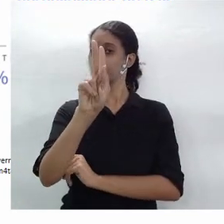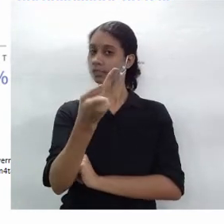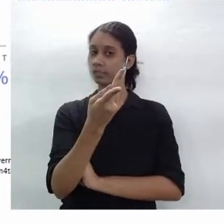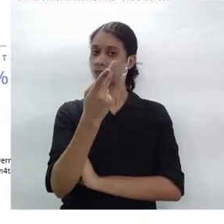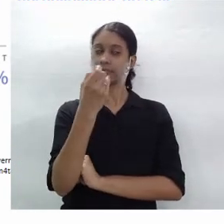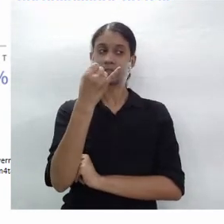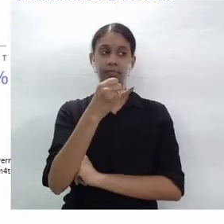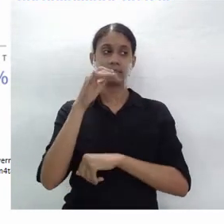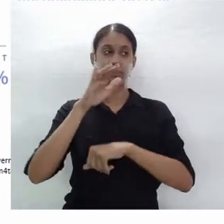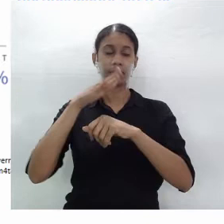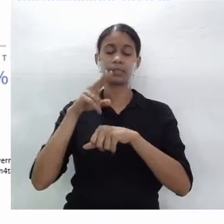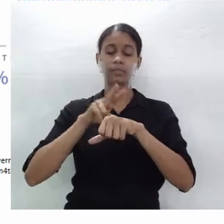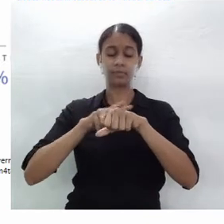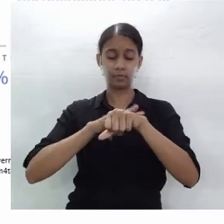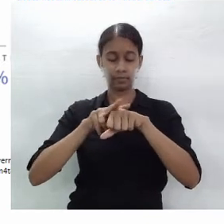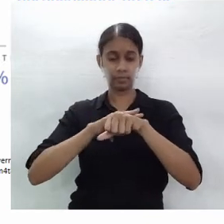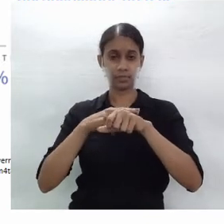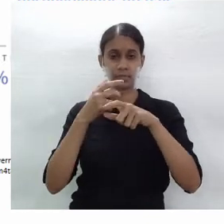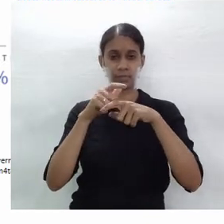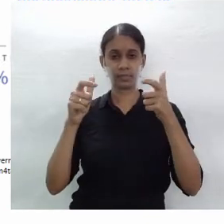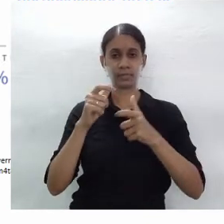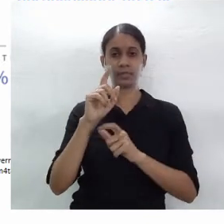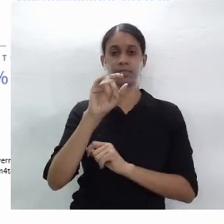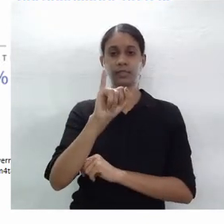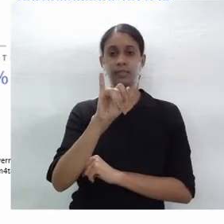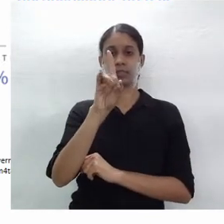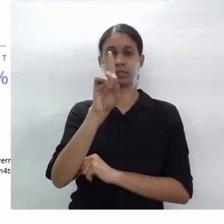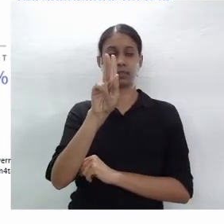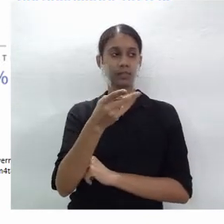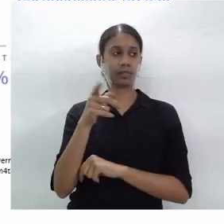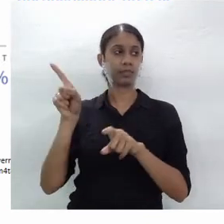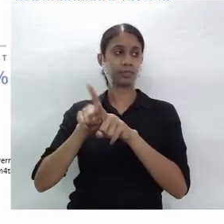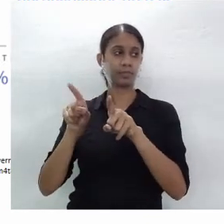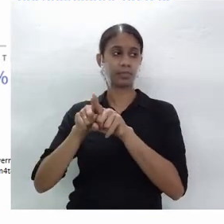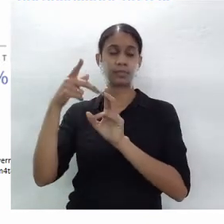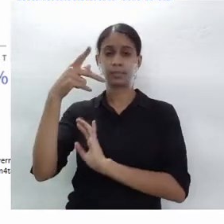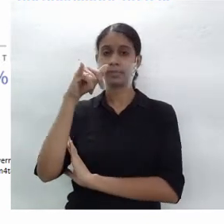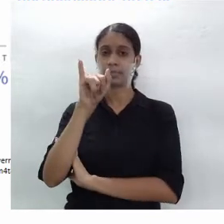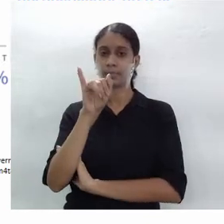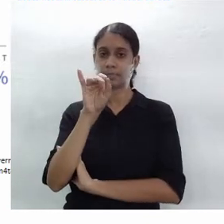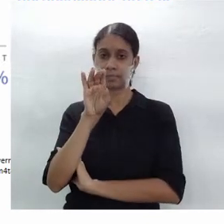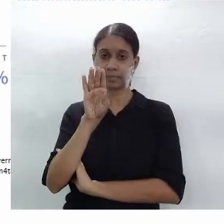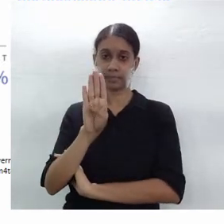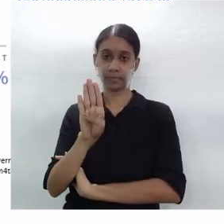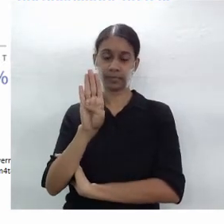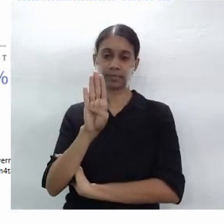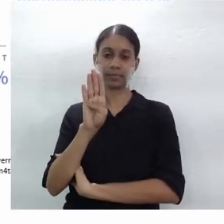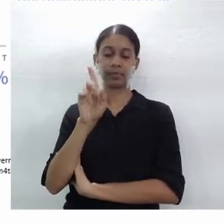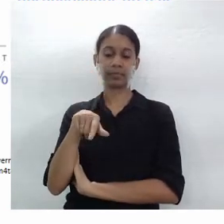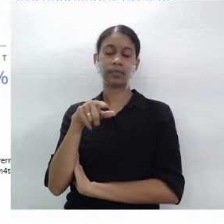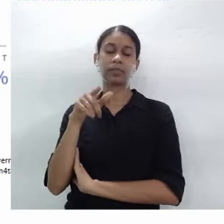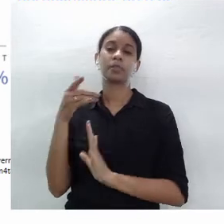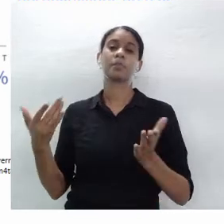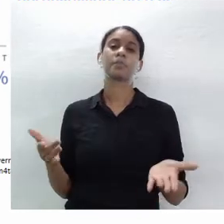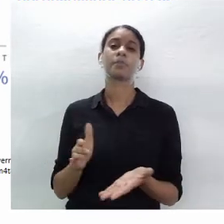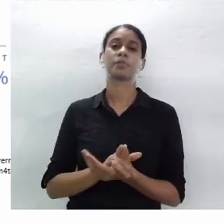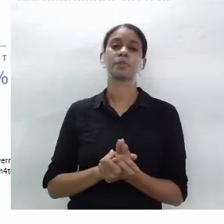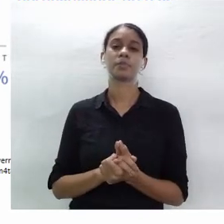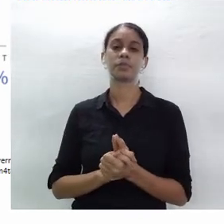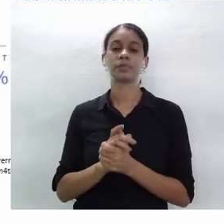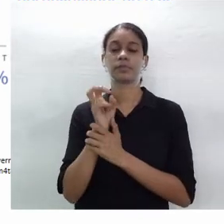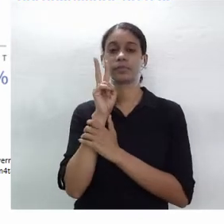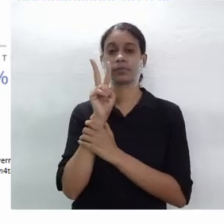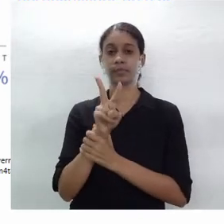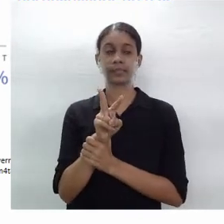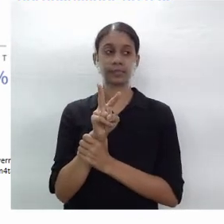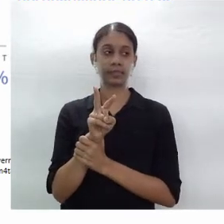mais verde, maior o IDH. E o do PIB, tá? O do índice de Gini. Tá? Então, você vê aí, ó,